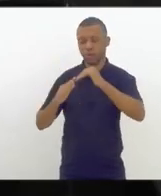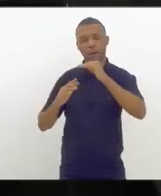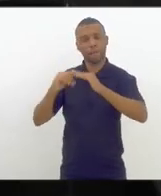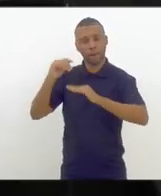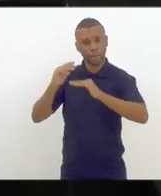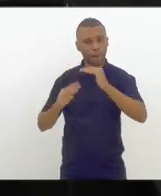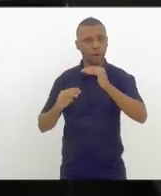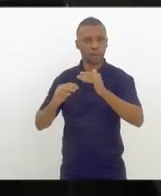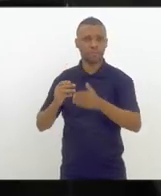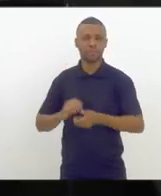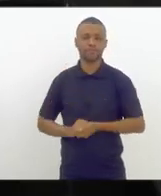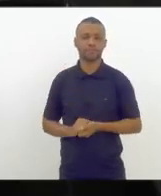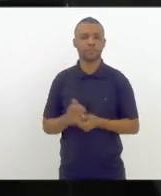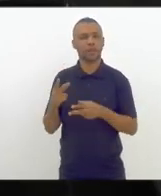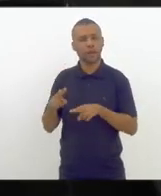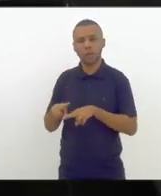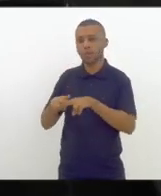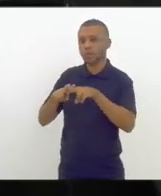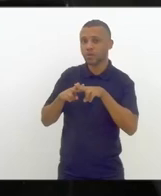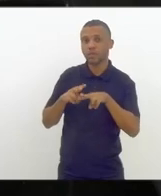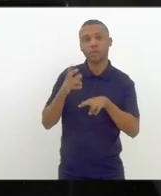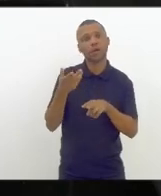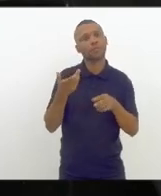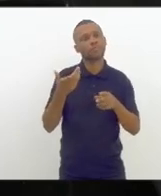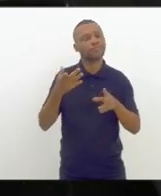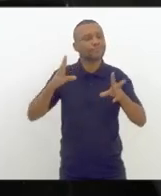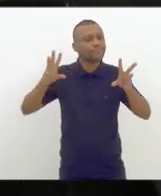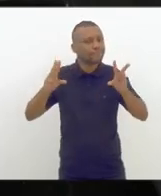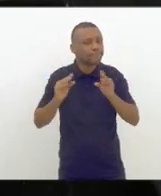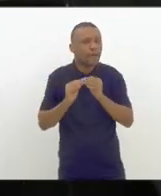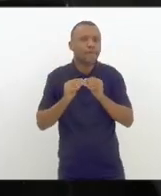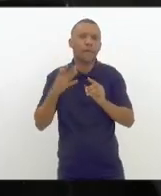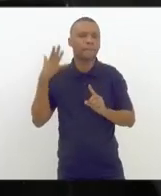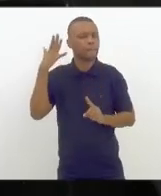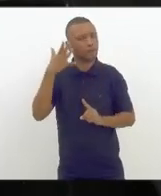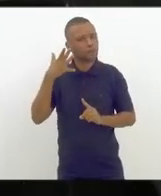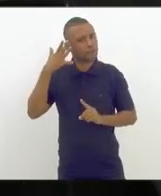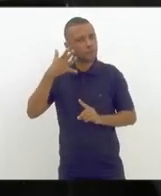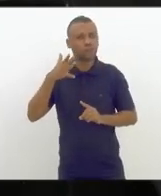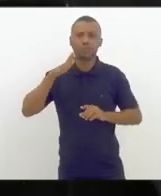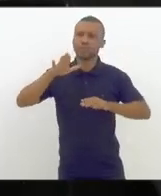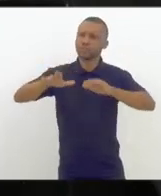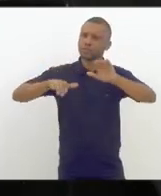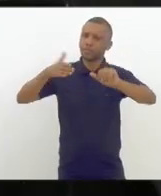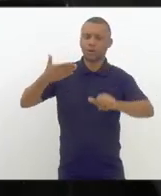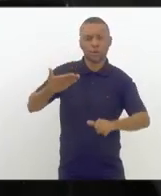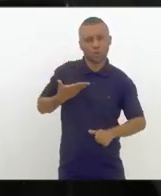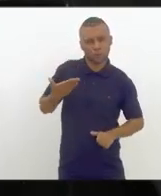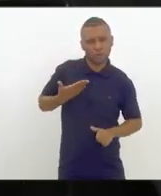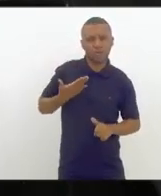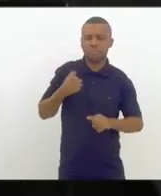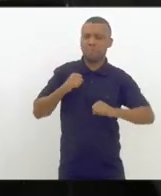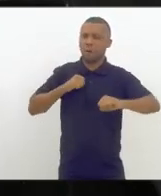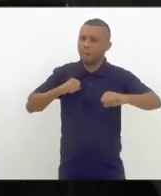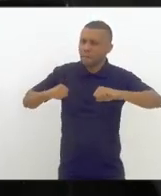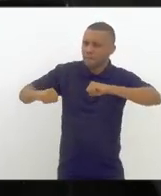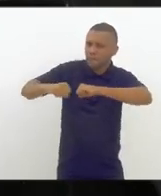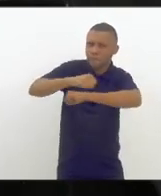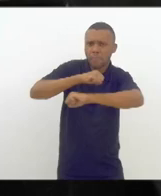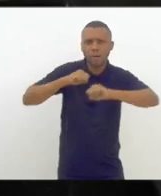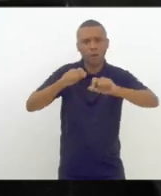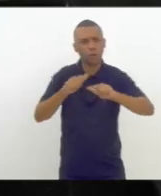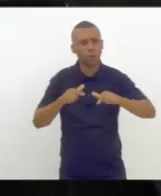ser redefinidos. Por isso, faço aqui esse breve pronunciamento, chamando os colegas, chamando os militantes, chamando os